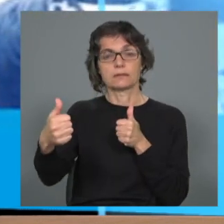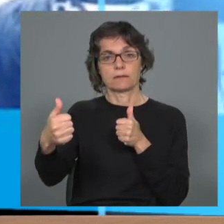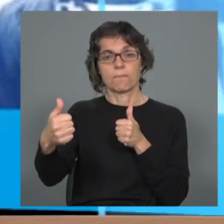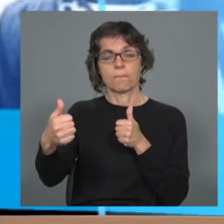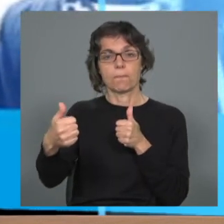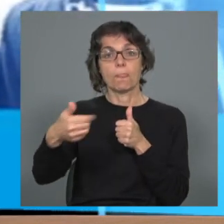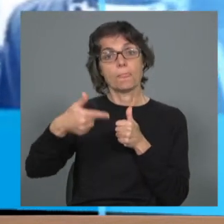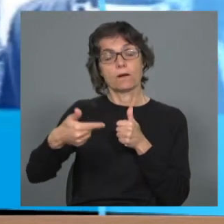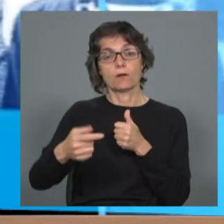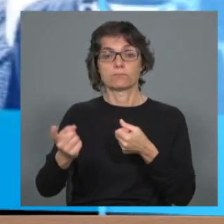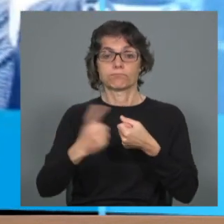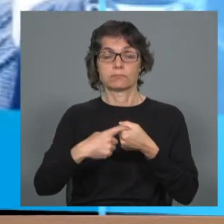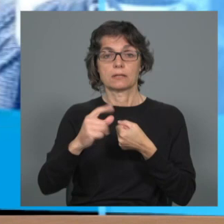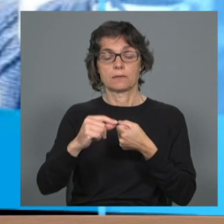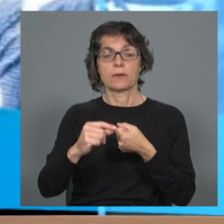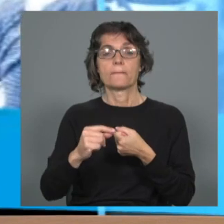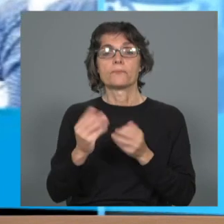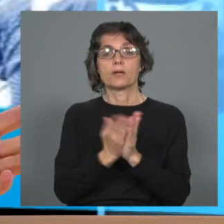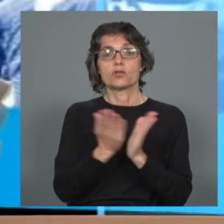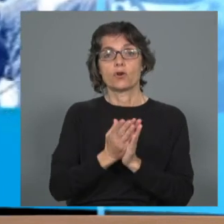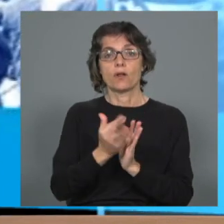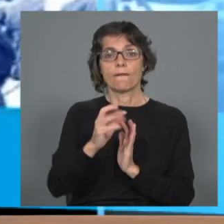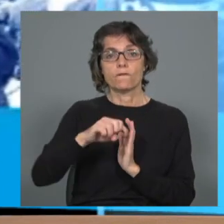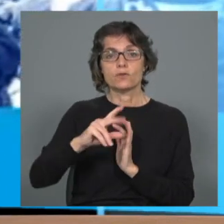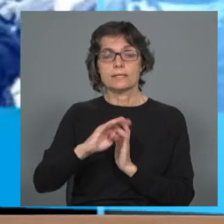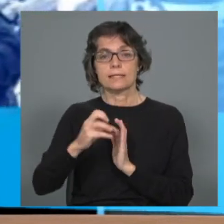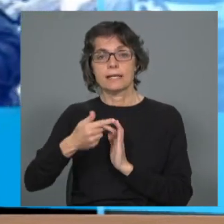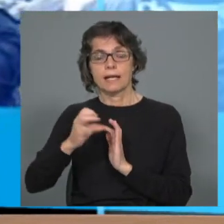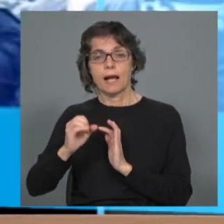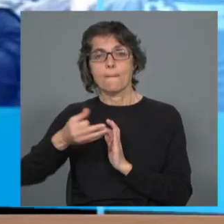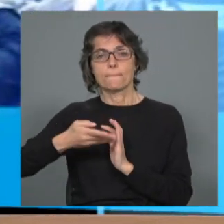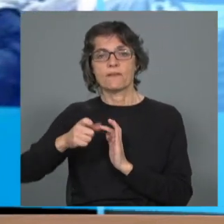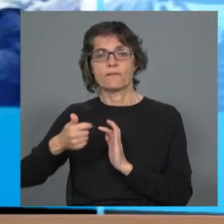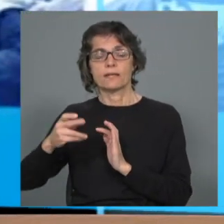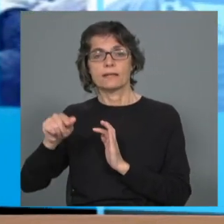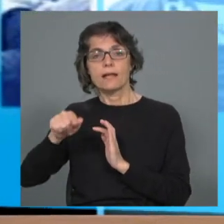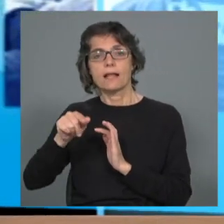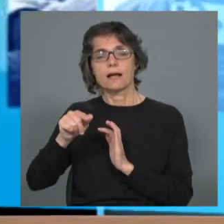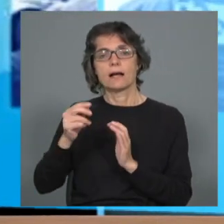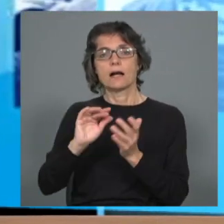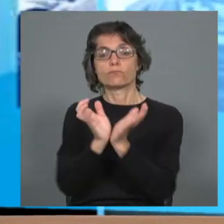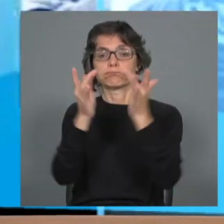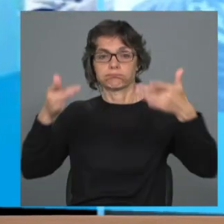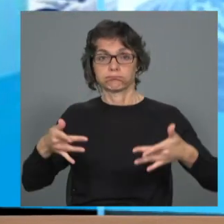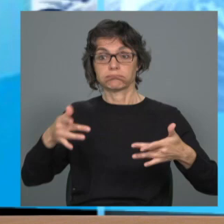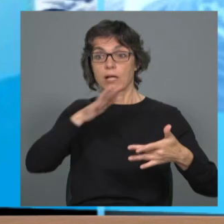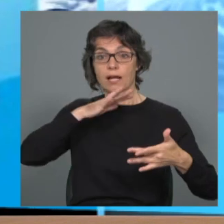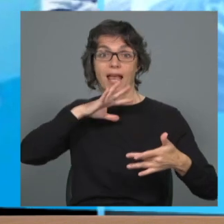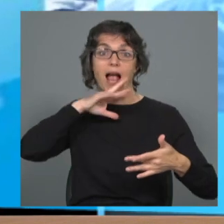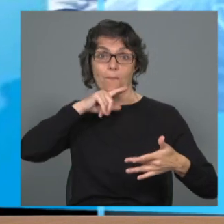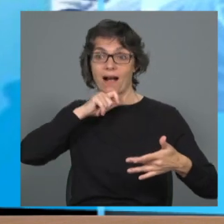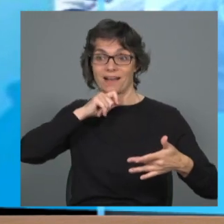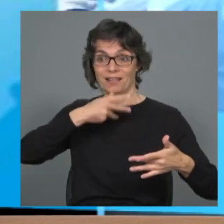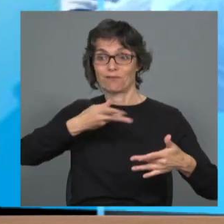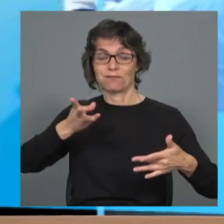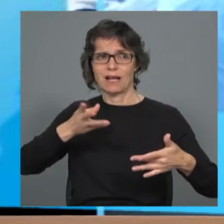Agora com uma parceria com a Escola Fonseca Benevides, disponibiliza uma plataforma e as nossas mães, mais ou menos 15 nesta